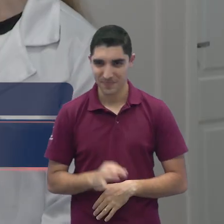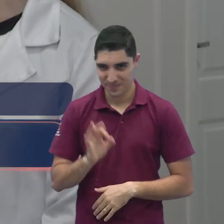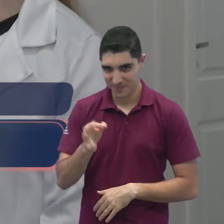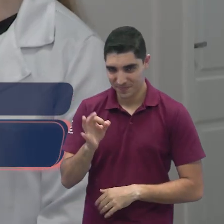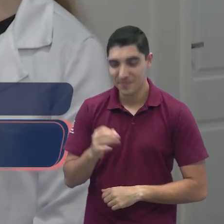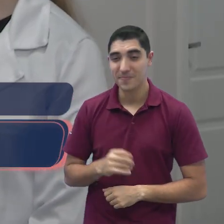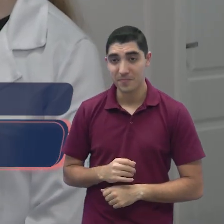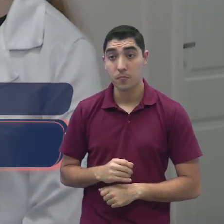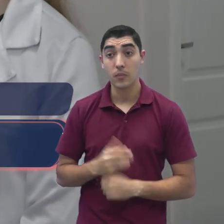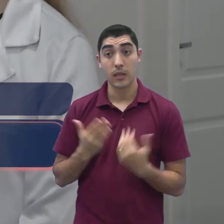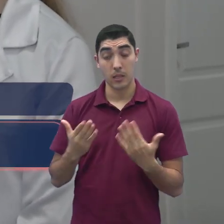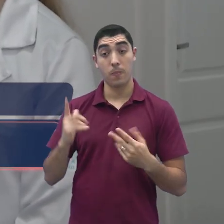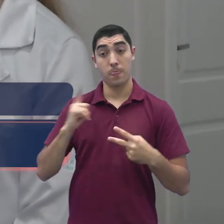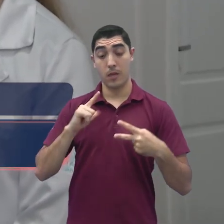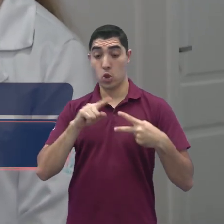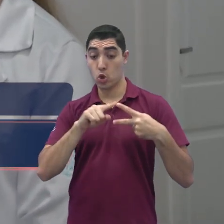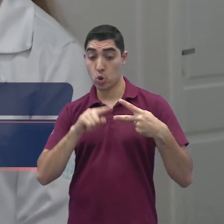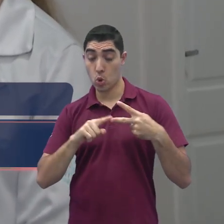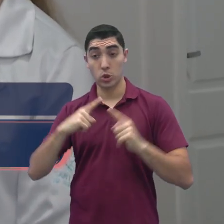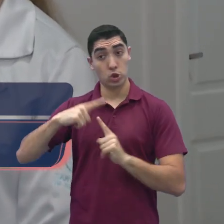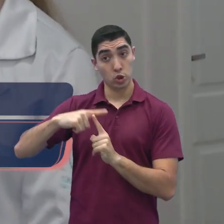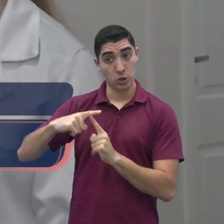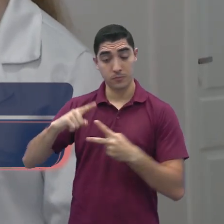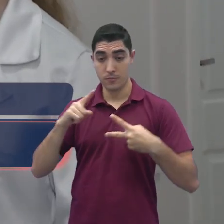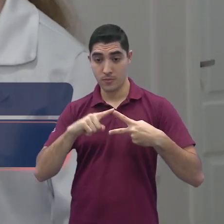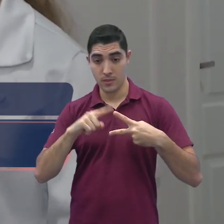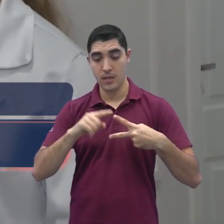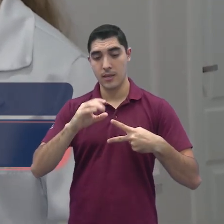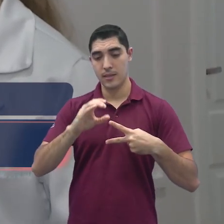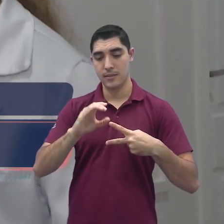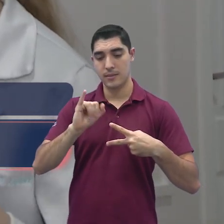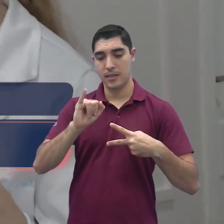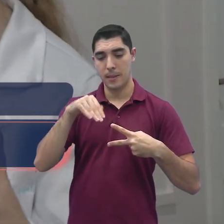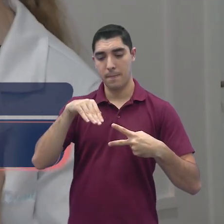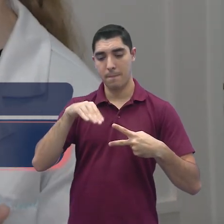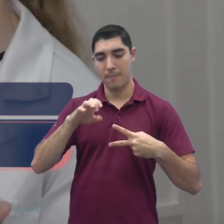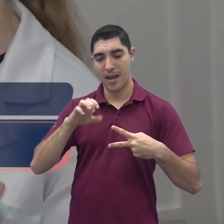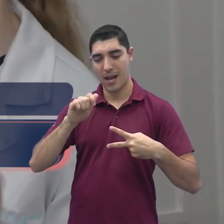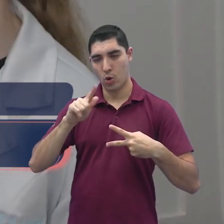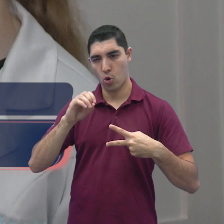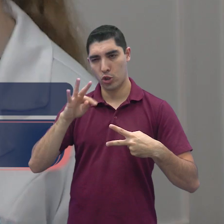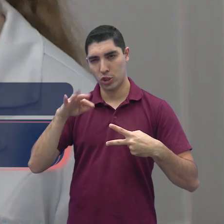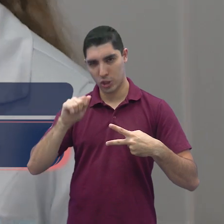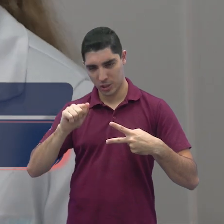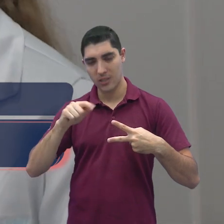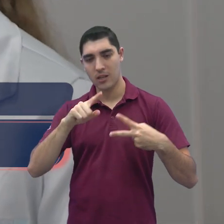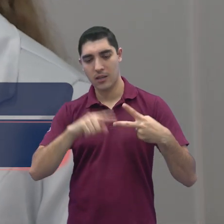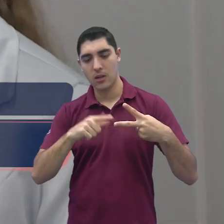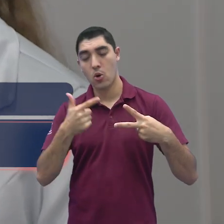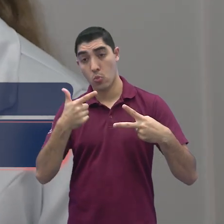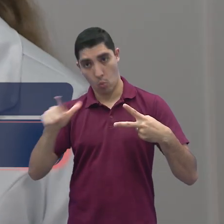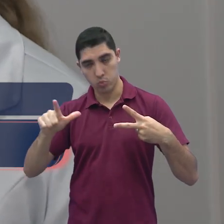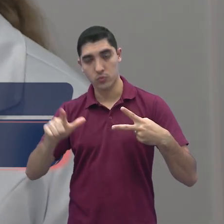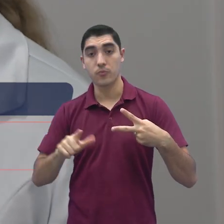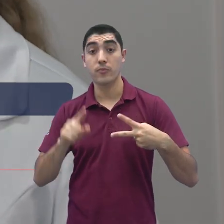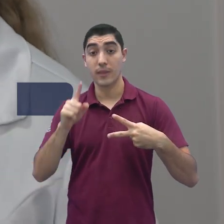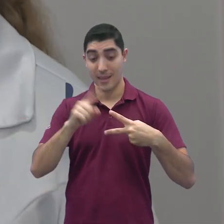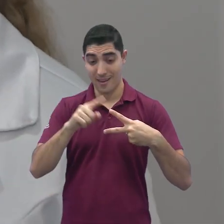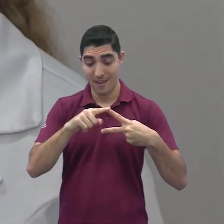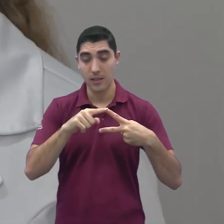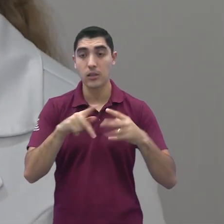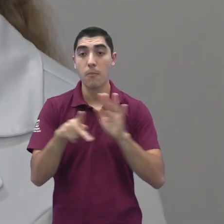Boa tarde. Tá certo. Bom, elas são dois tipos de medicação, um que chama semaglutida e outra tirzepatida.